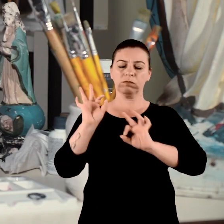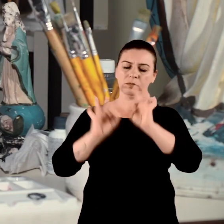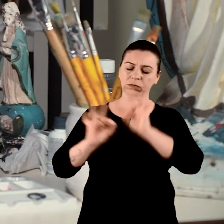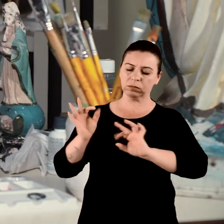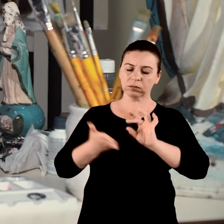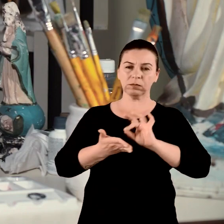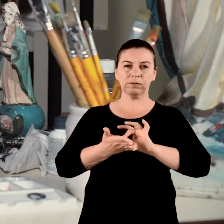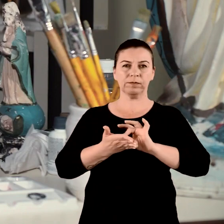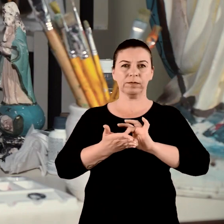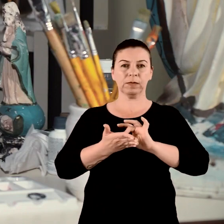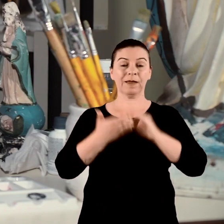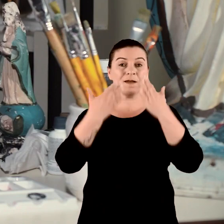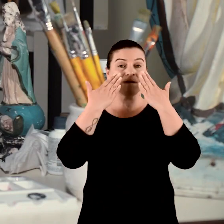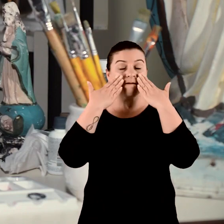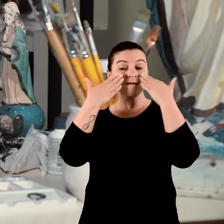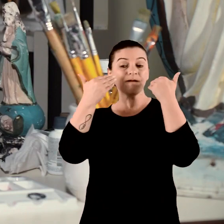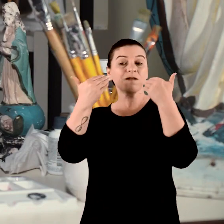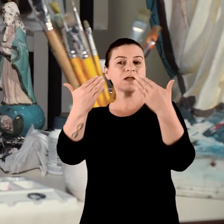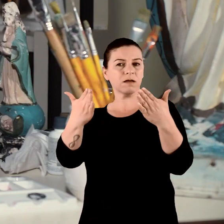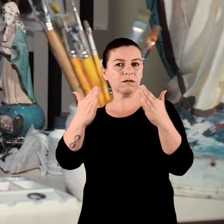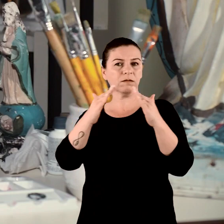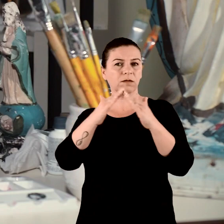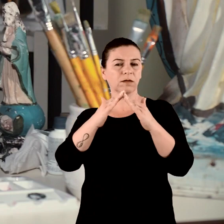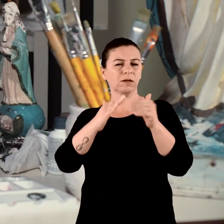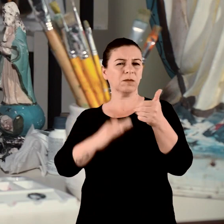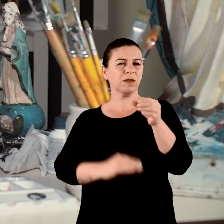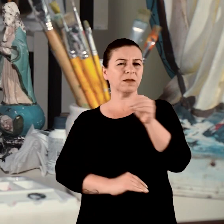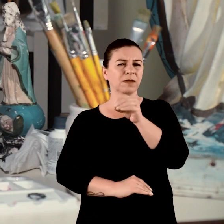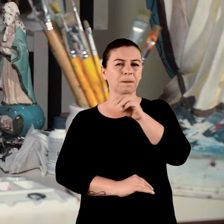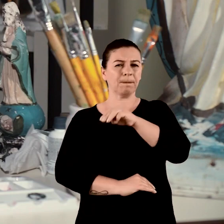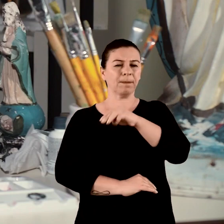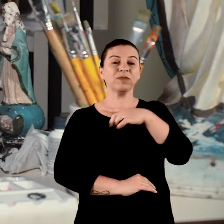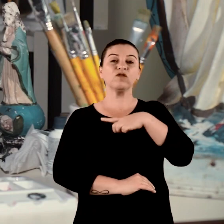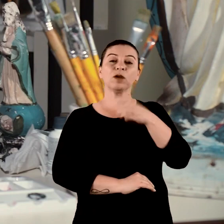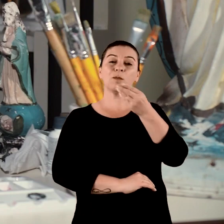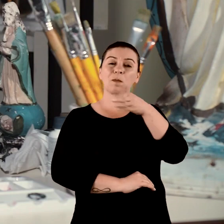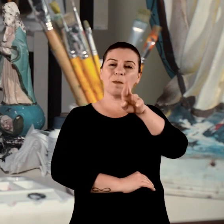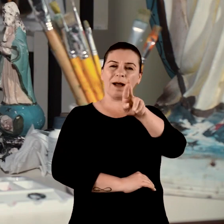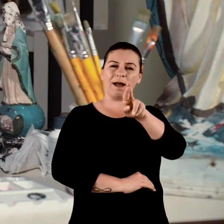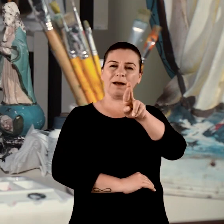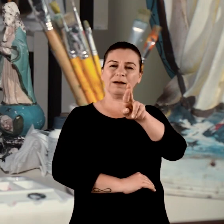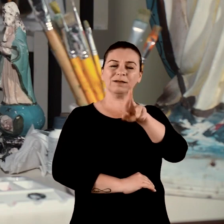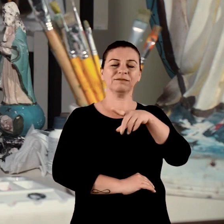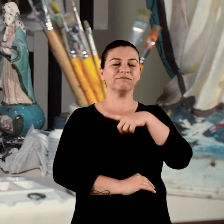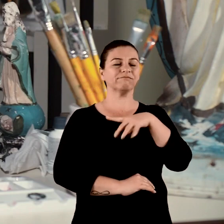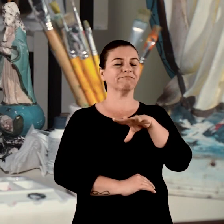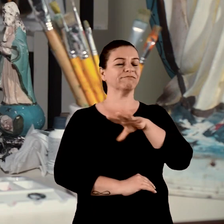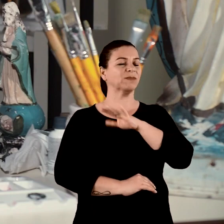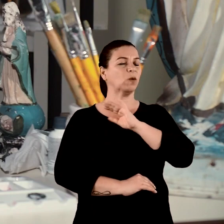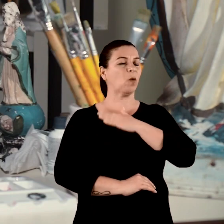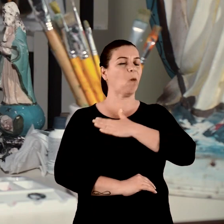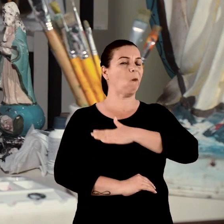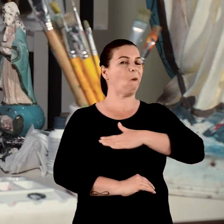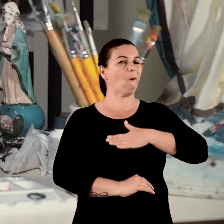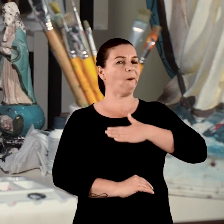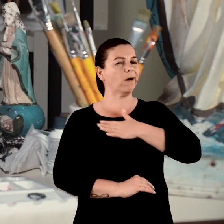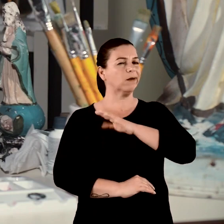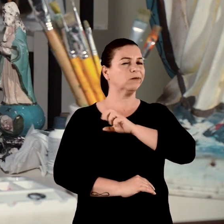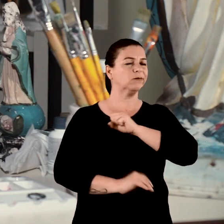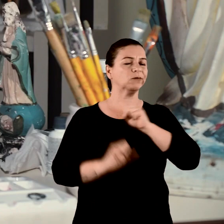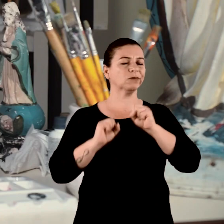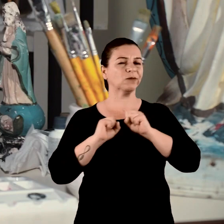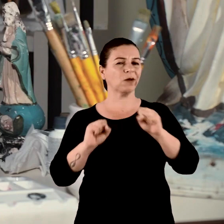situação toda. De frente para a casa do pescador, a uns 100 metros, tinha um bar. E eu adoro tomar uma